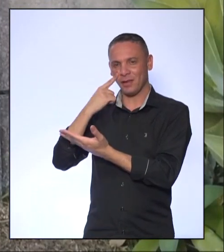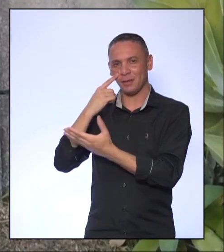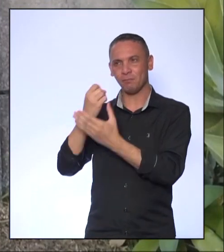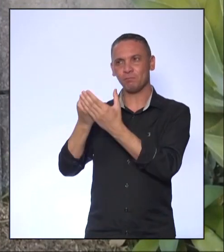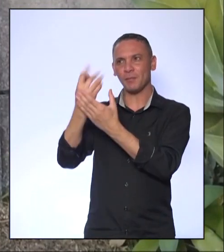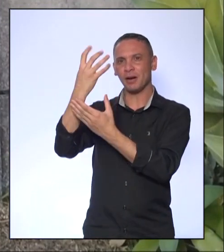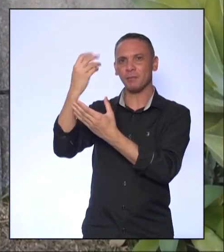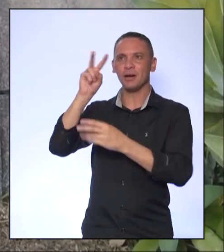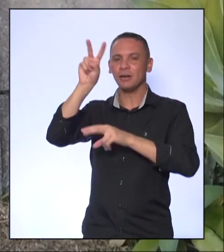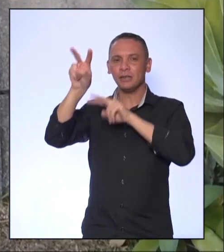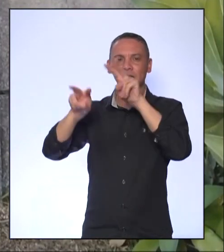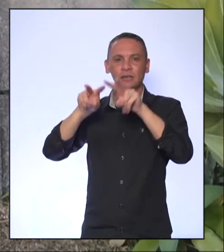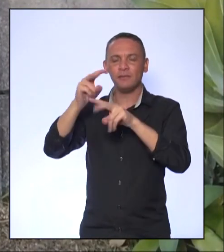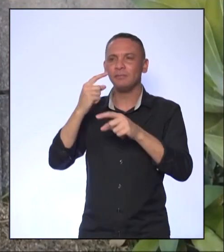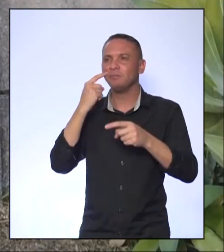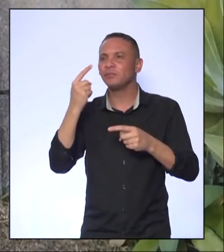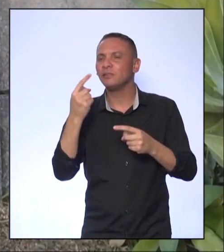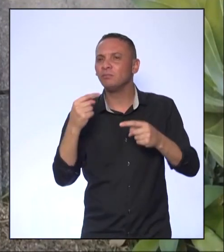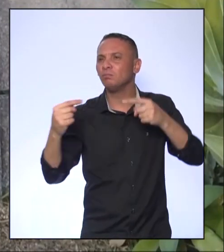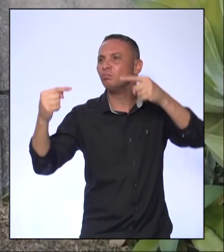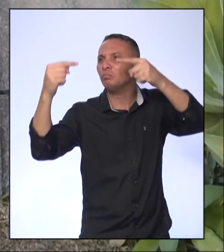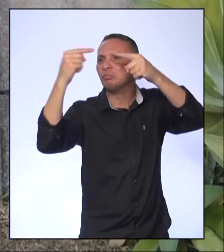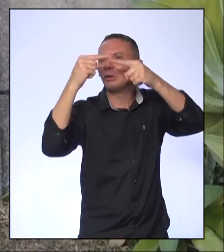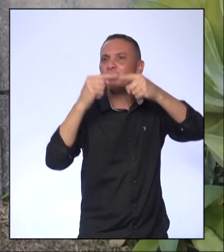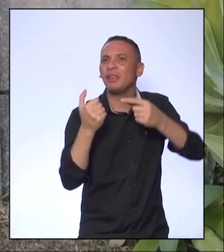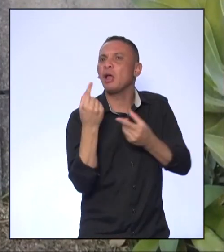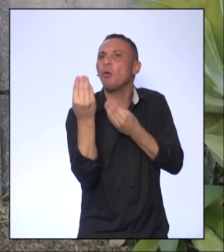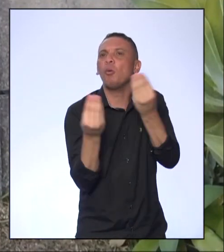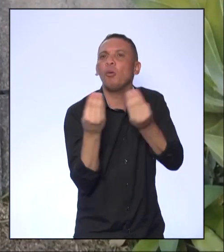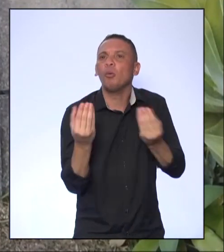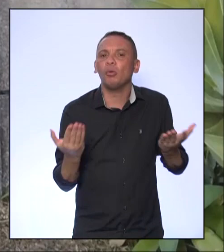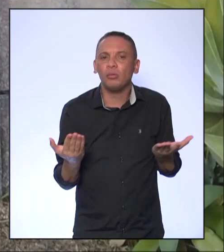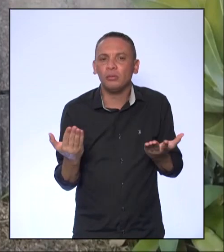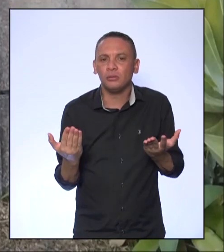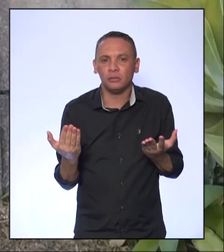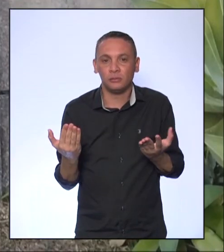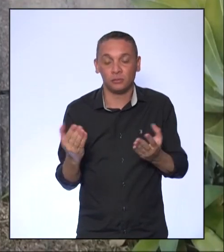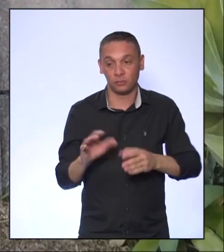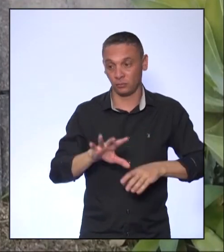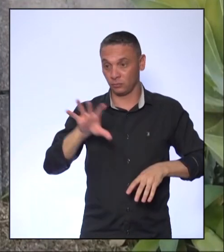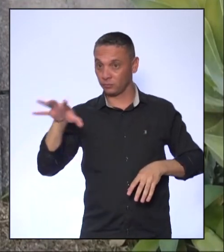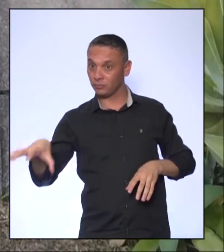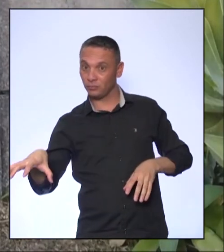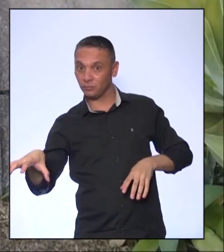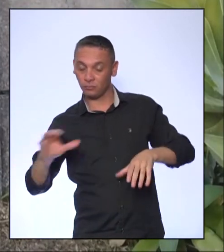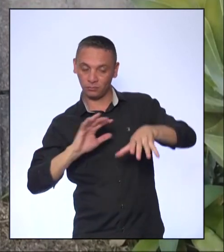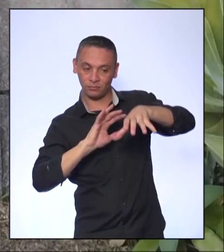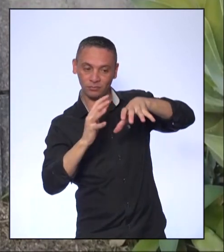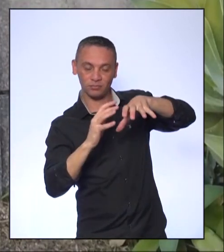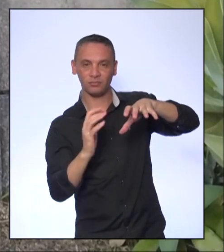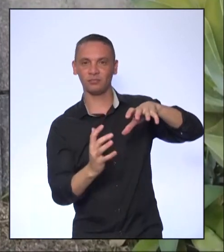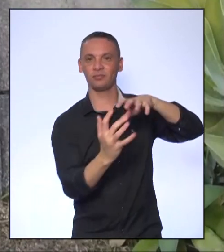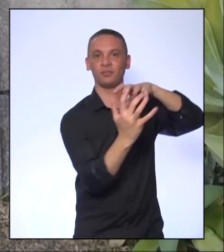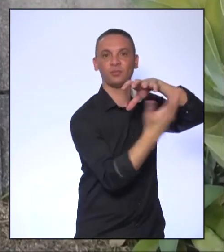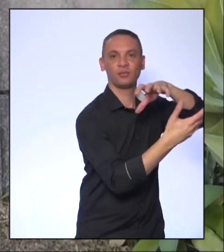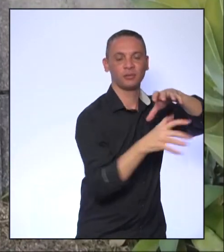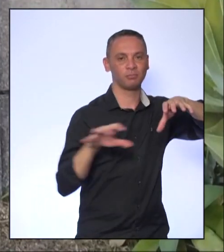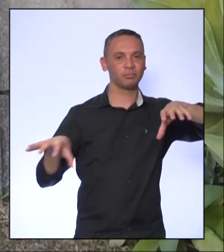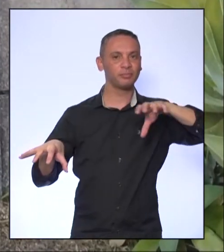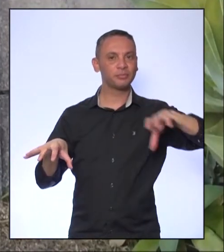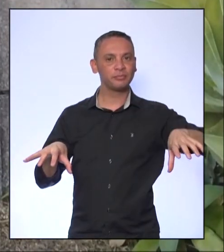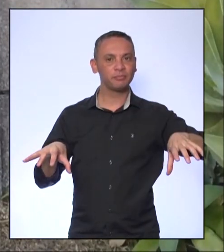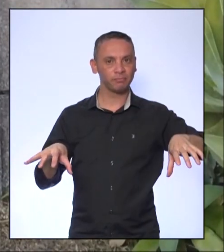deve tentar identificar onde elas pertenciam durante a Guerra Fria, se do lado oriental ou do lado